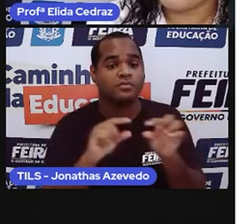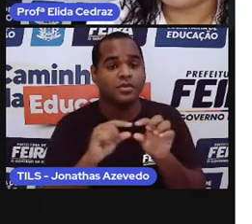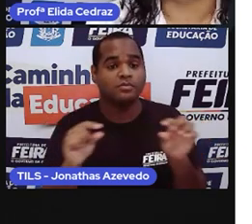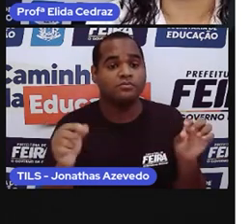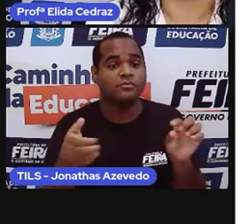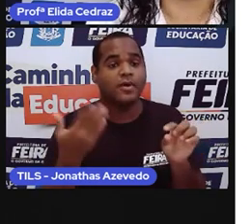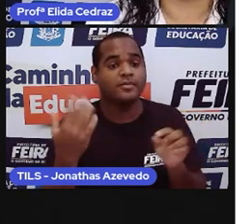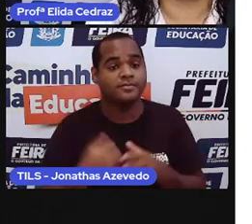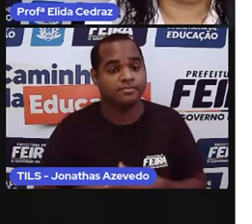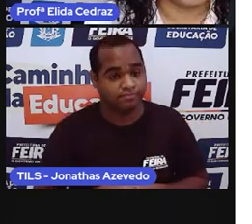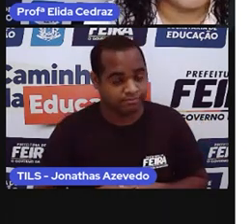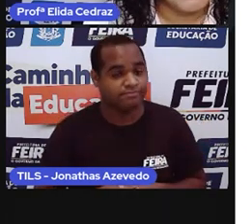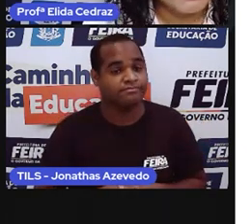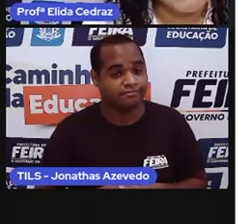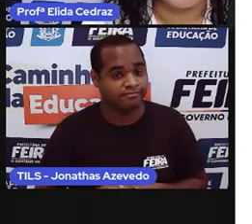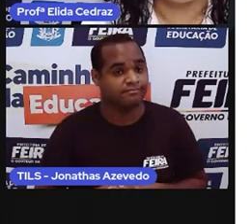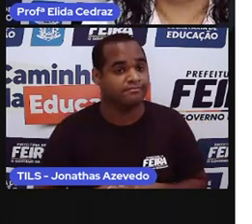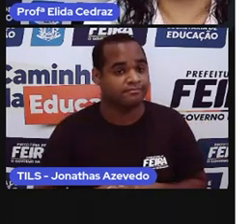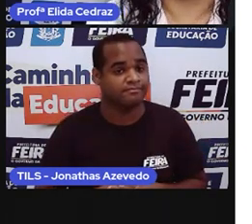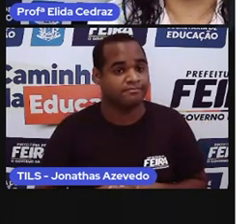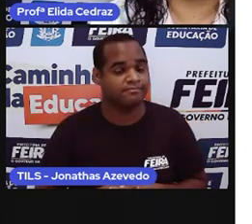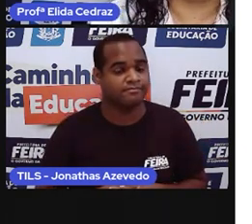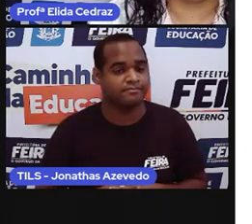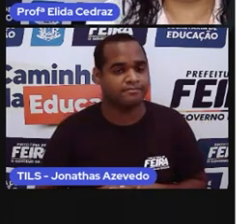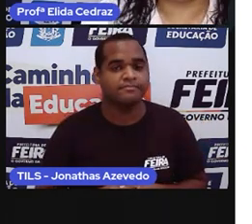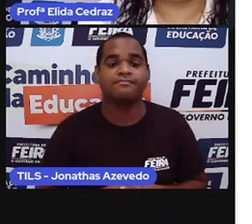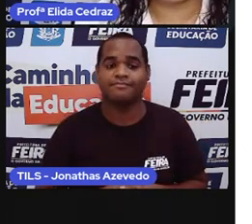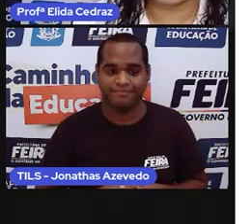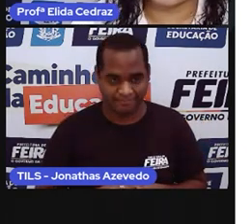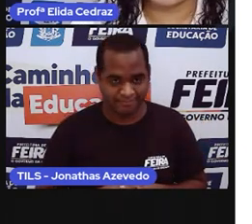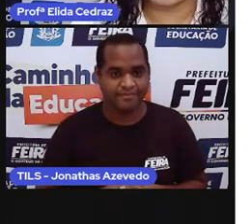ler? Isso mesmo.